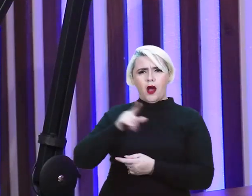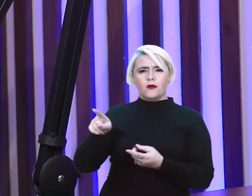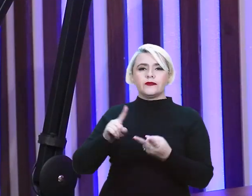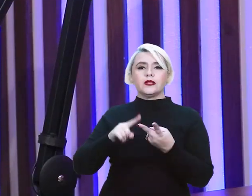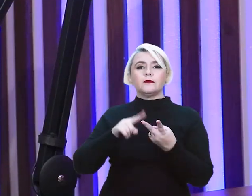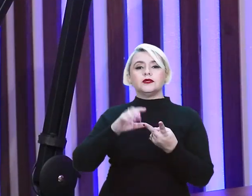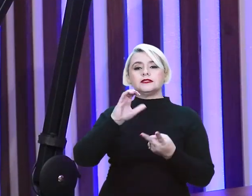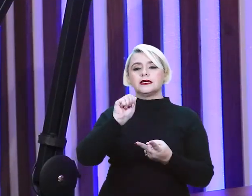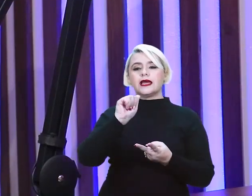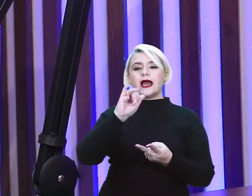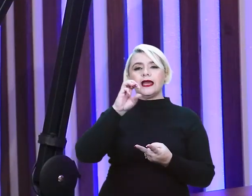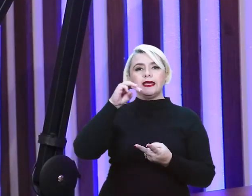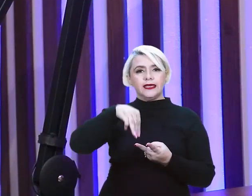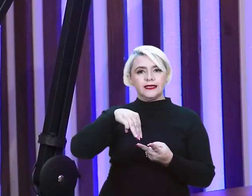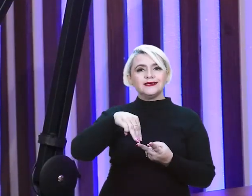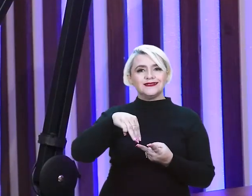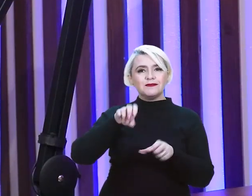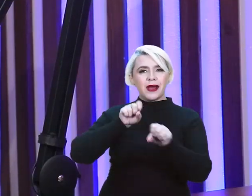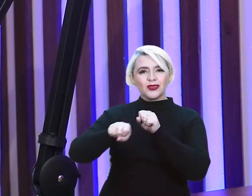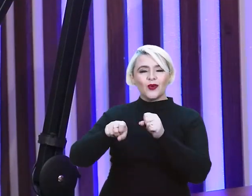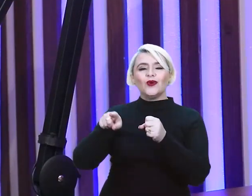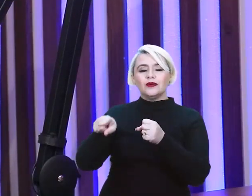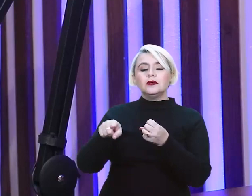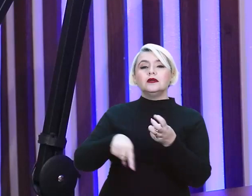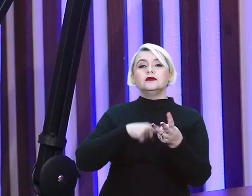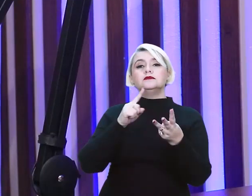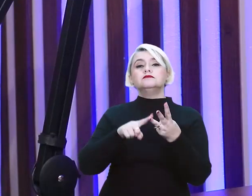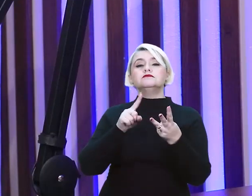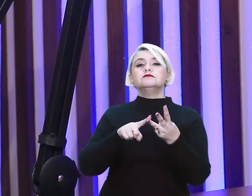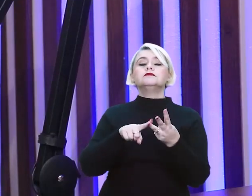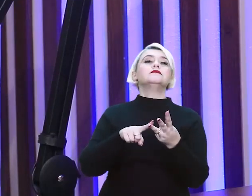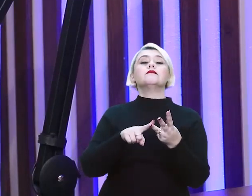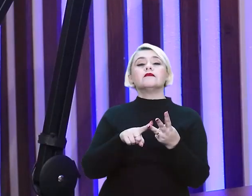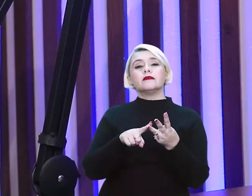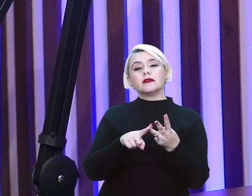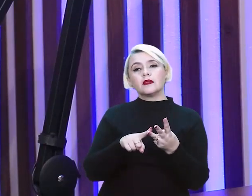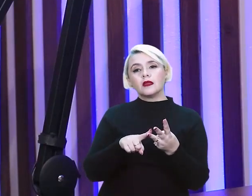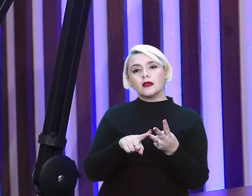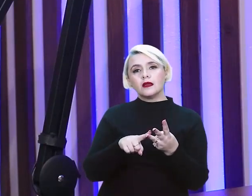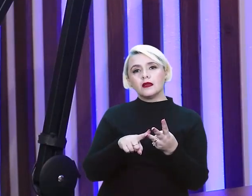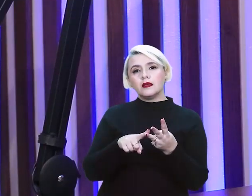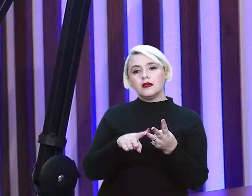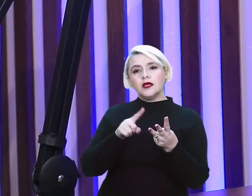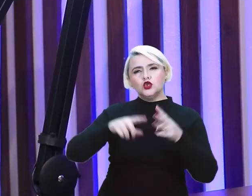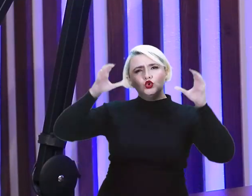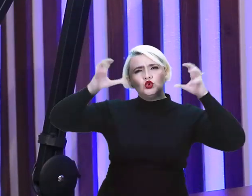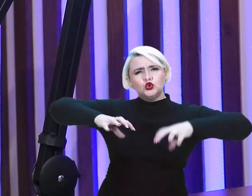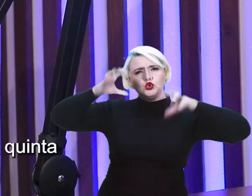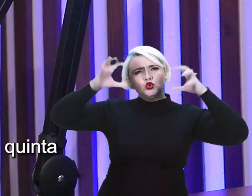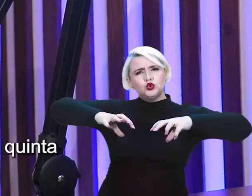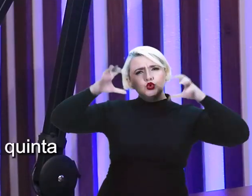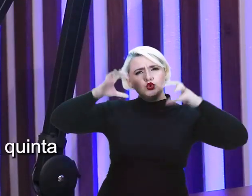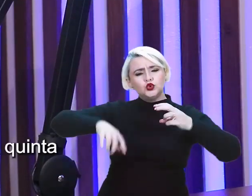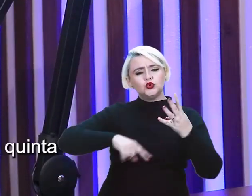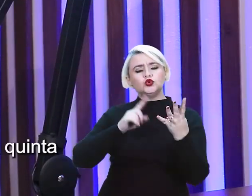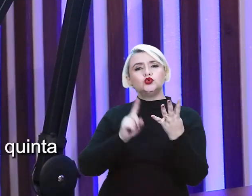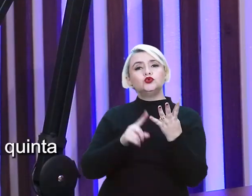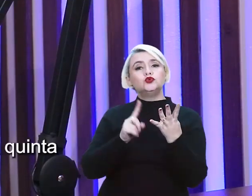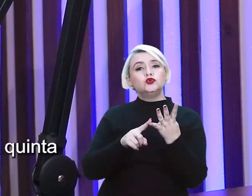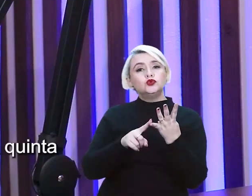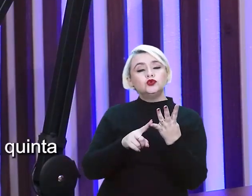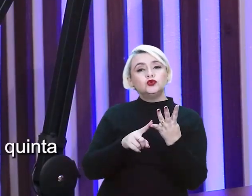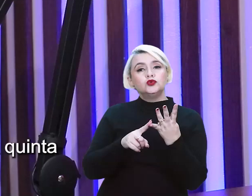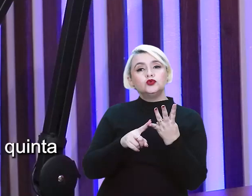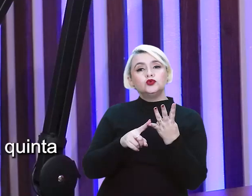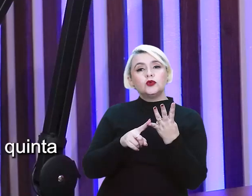Caim, a segunda, não é isso? A terceira é o dilúvio, a quarta